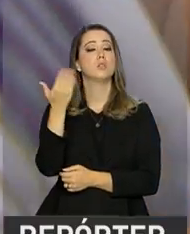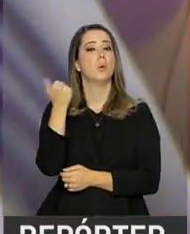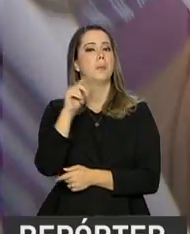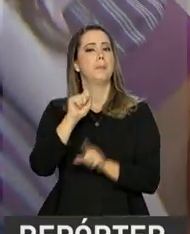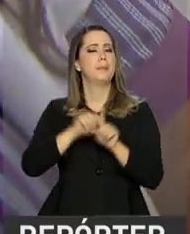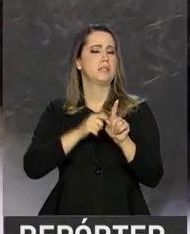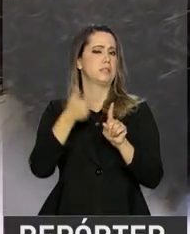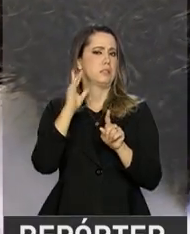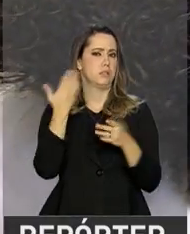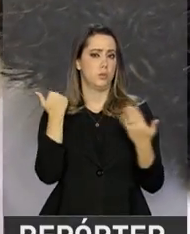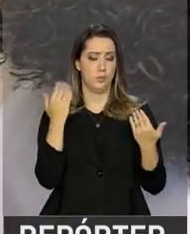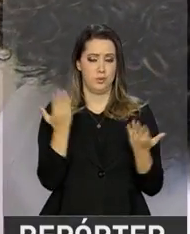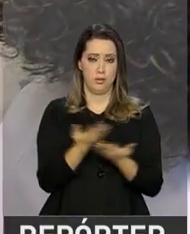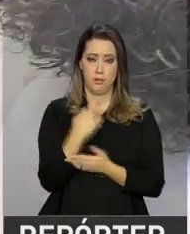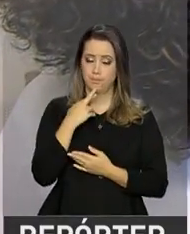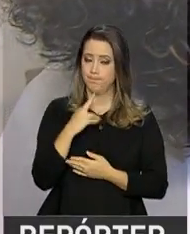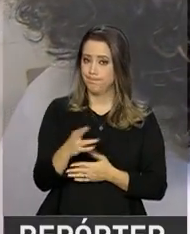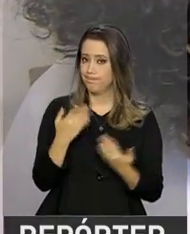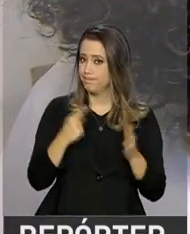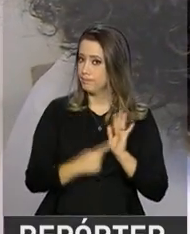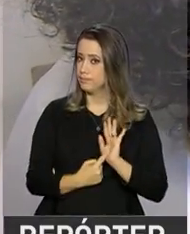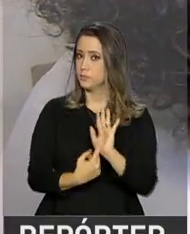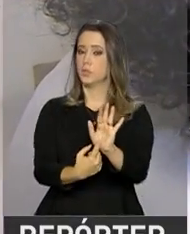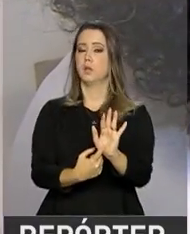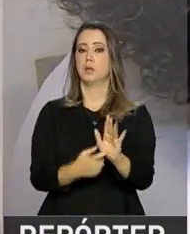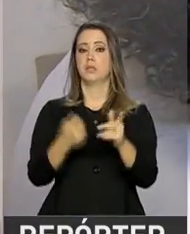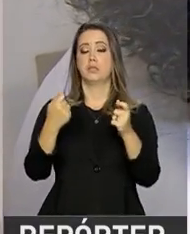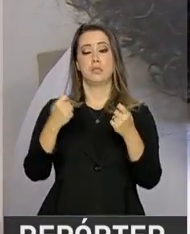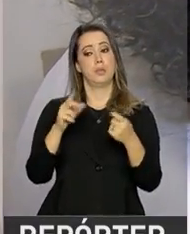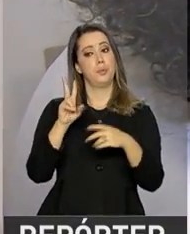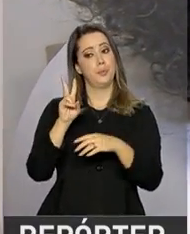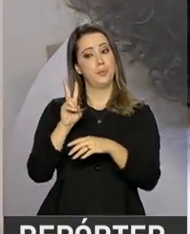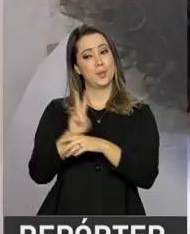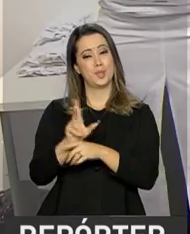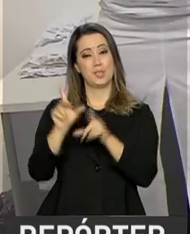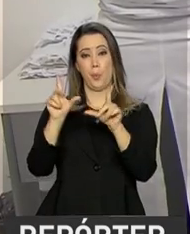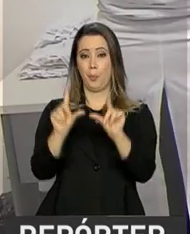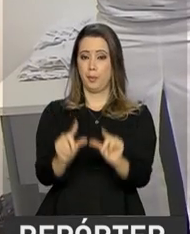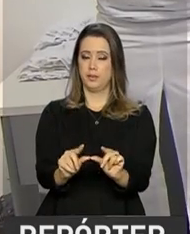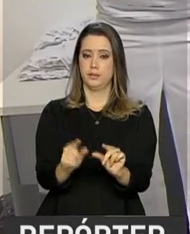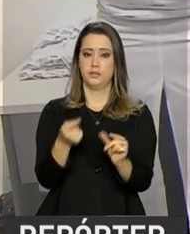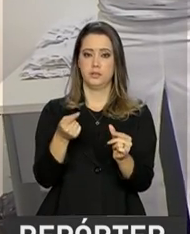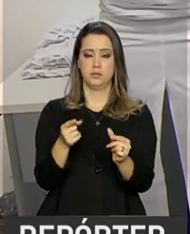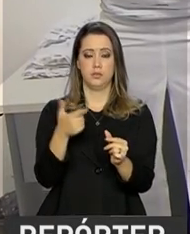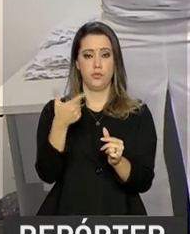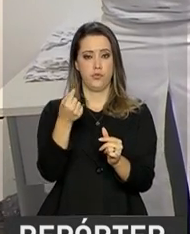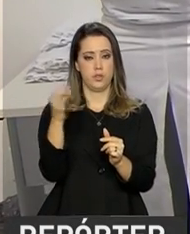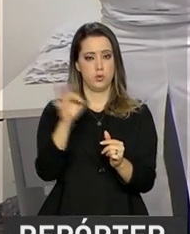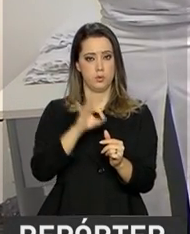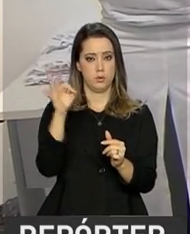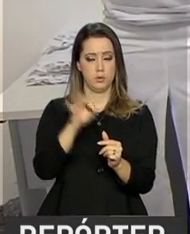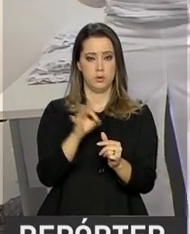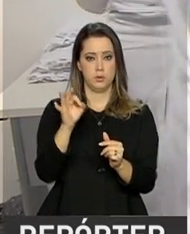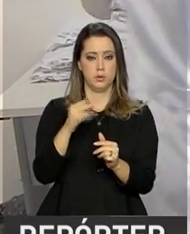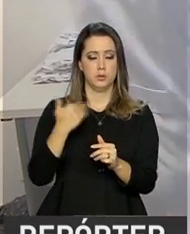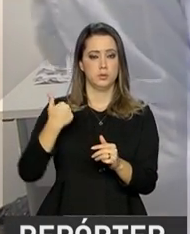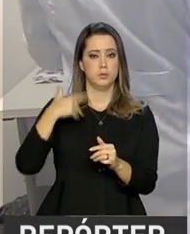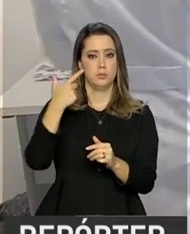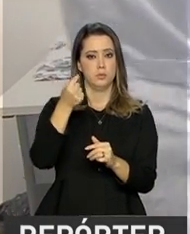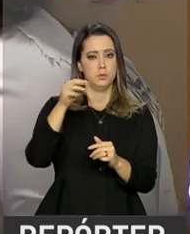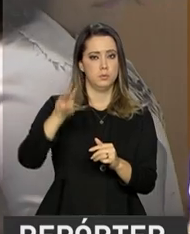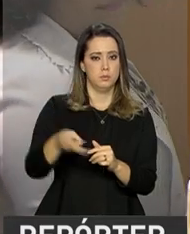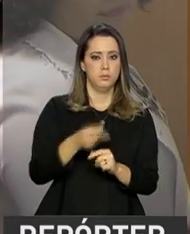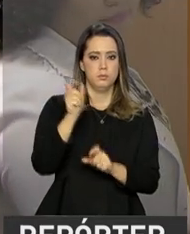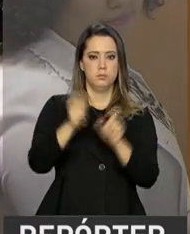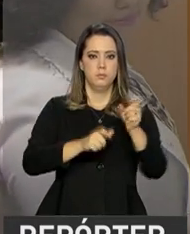do mês passado e os resultados mostram que a cobertura está baixa cerca de 20% dos mais de 20 milhões de pessoas